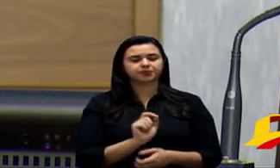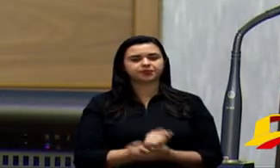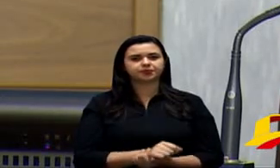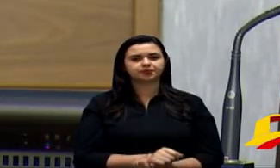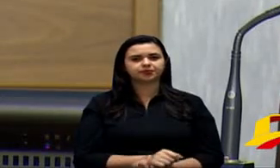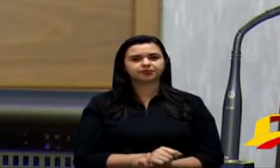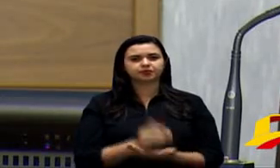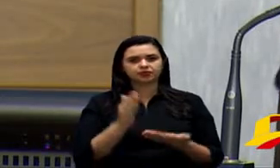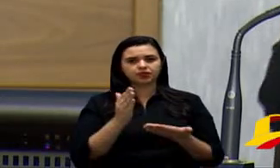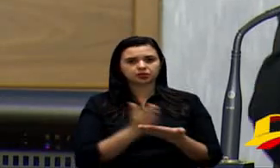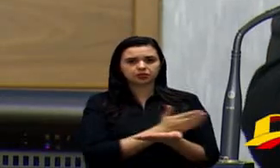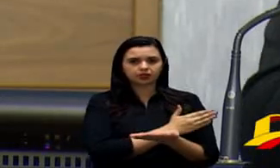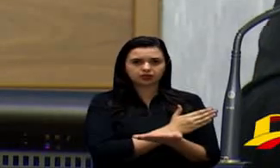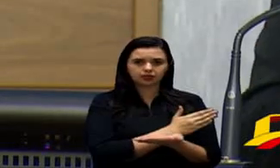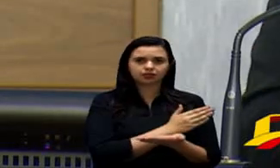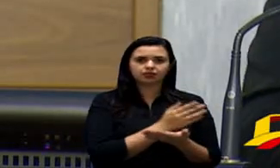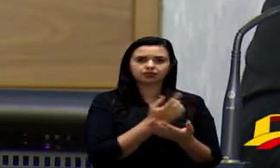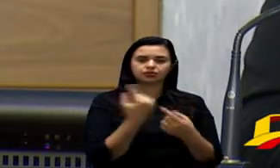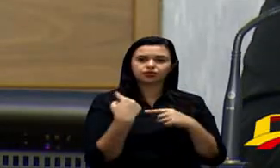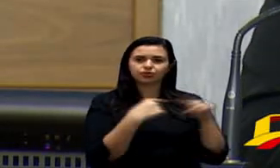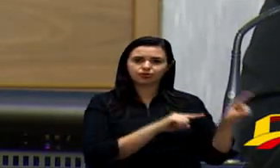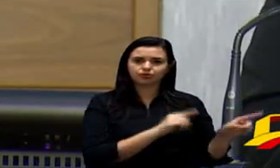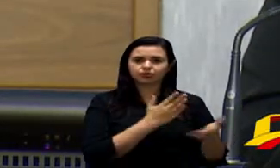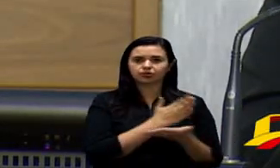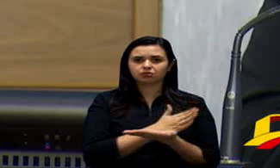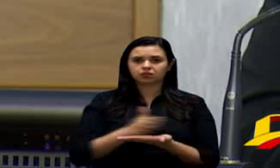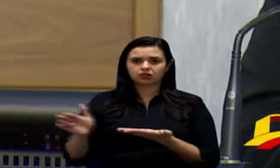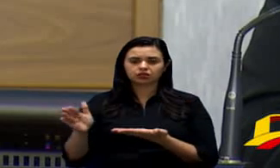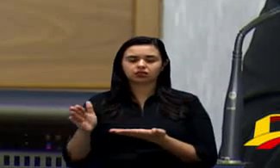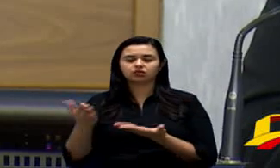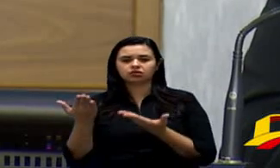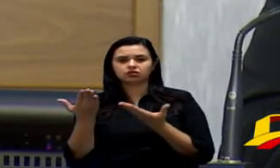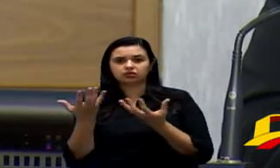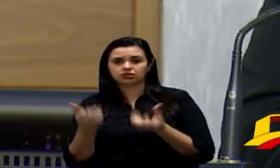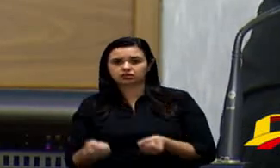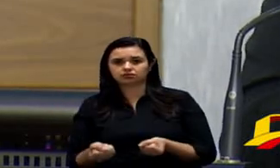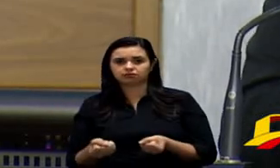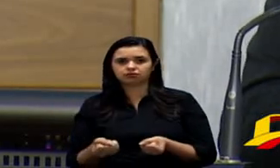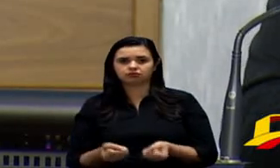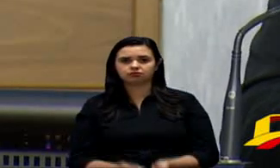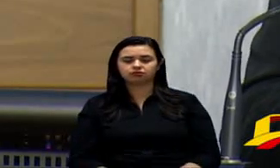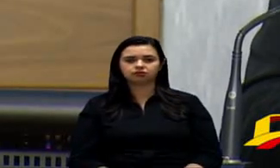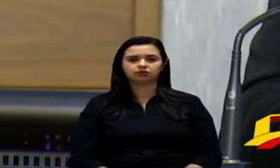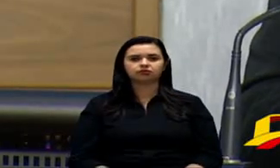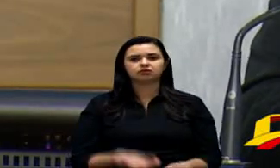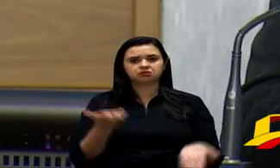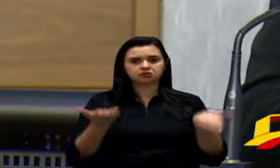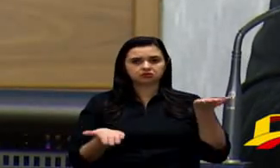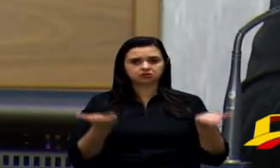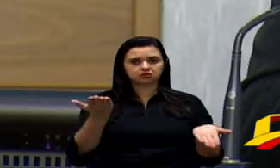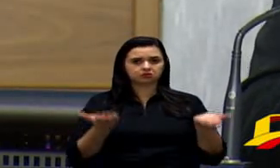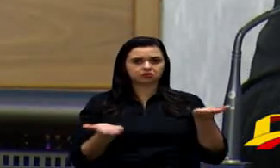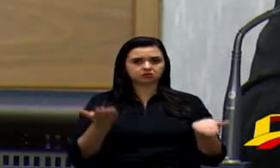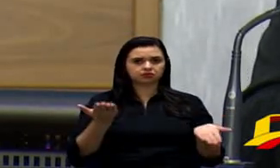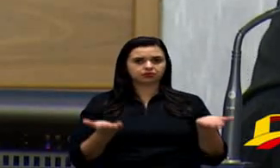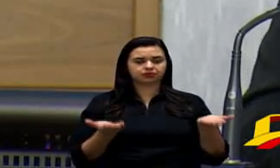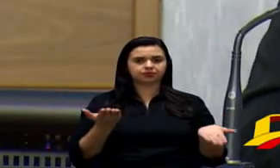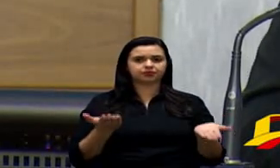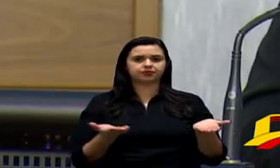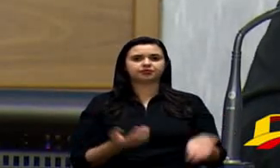metade das pessoas contra e metade das pessoas a favor. Então, nós equilibramos.